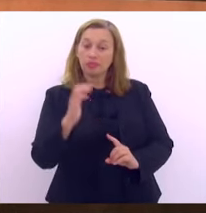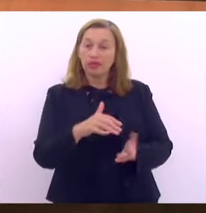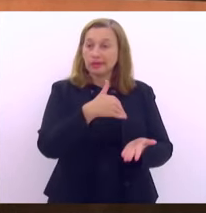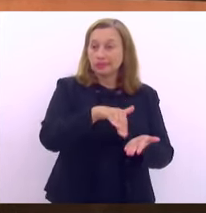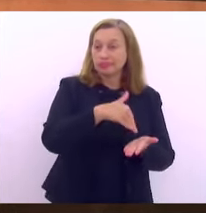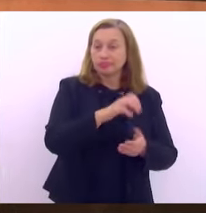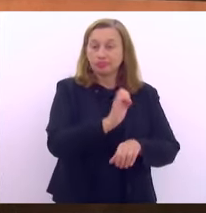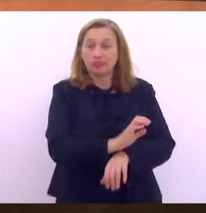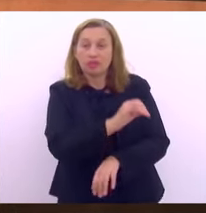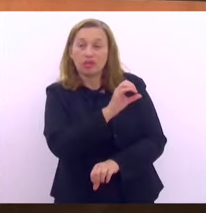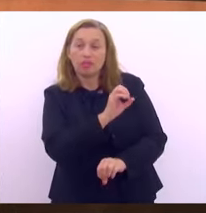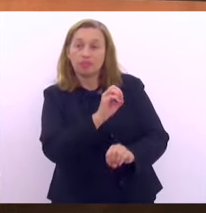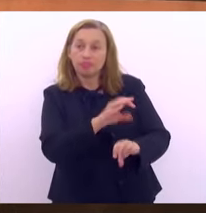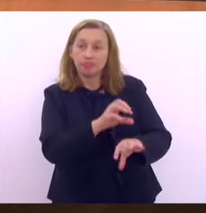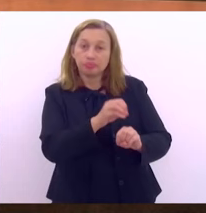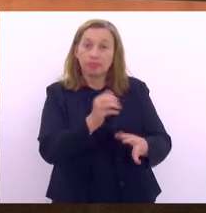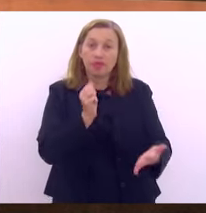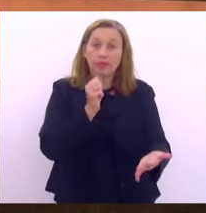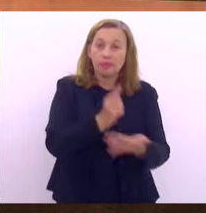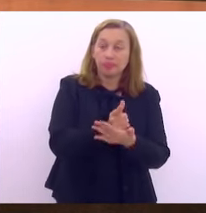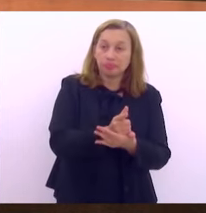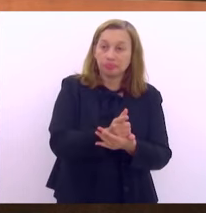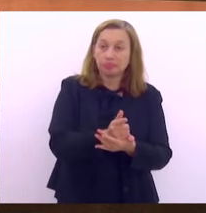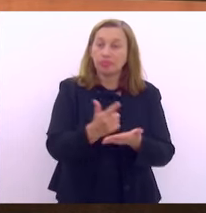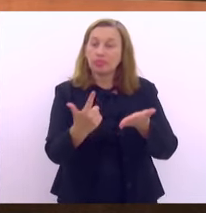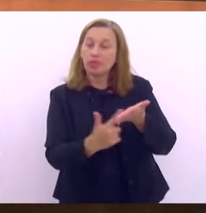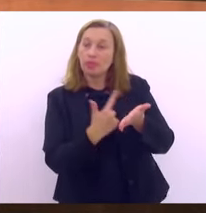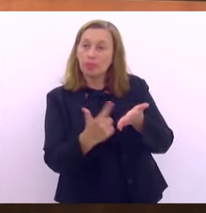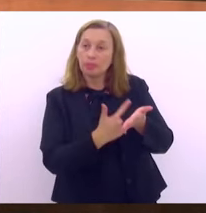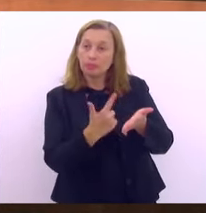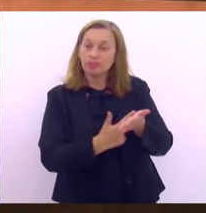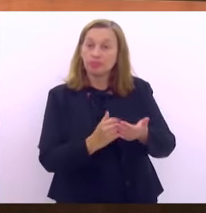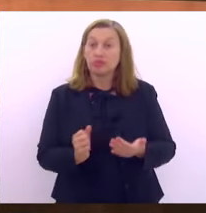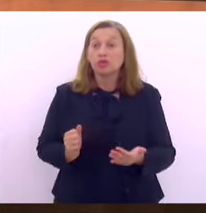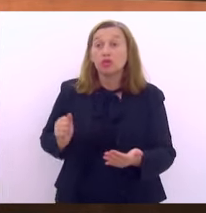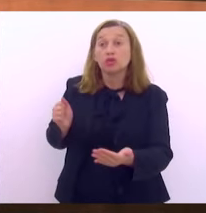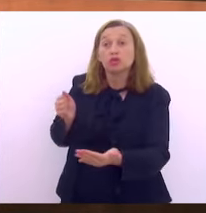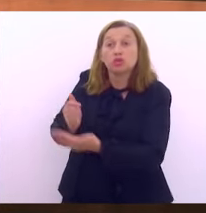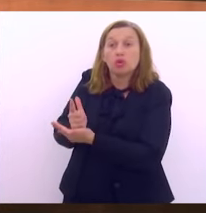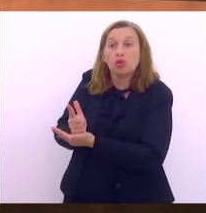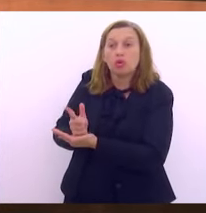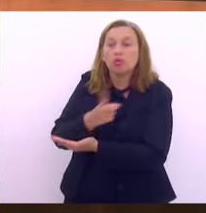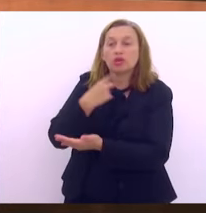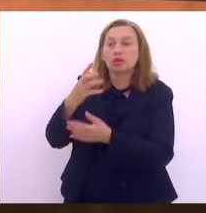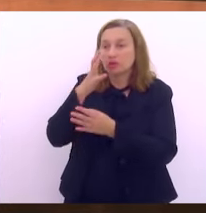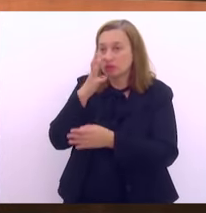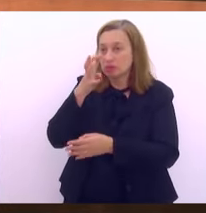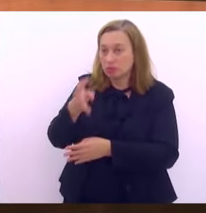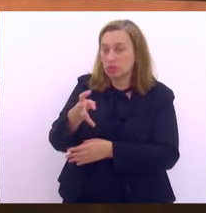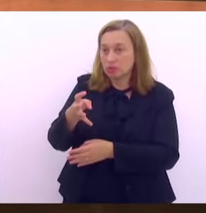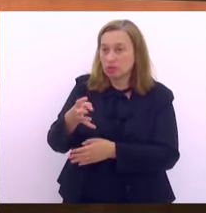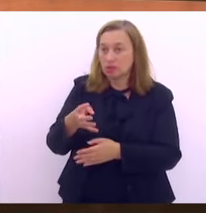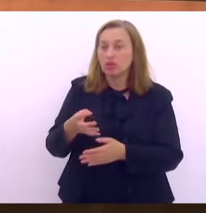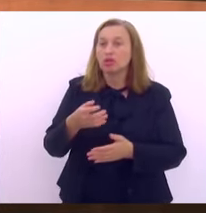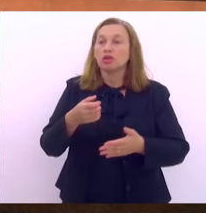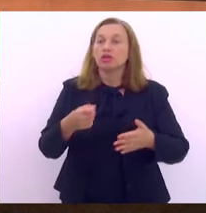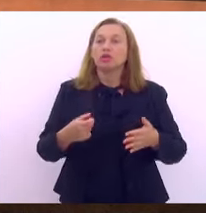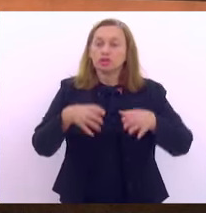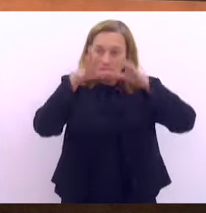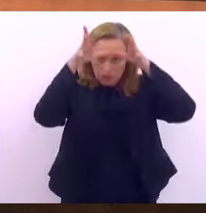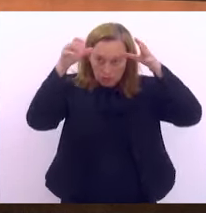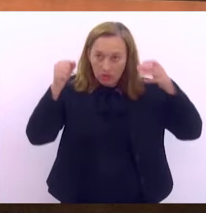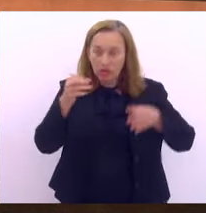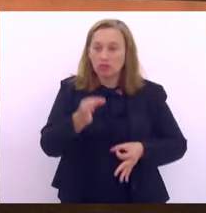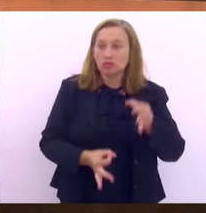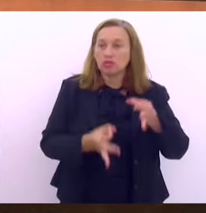a pagar por esses livros, fruto de uma compra que a gente denunciou ao Tribunal de Contas do Estado, que a gente